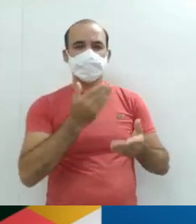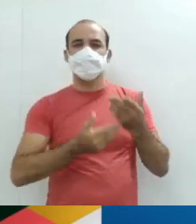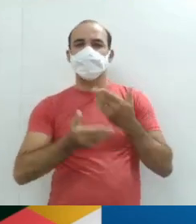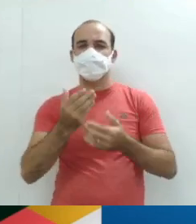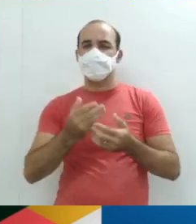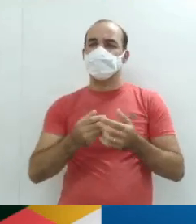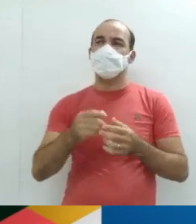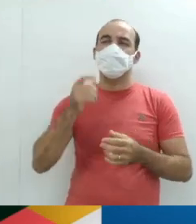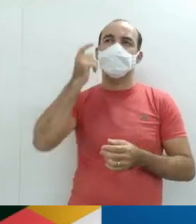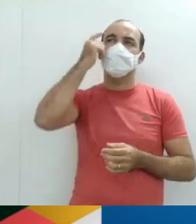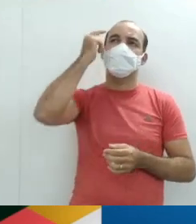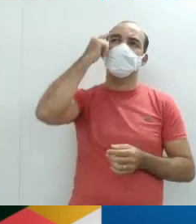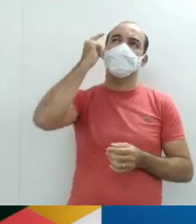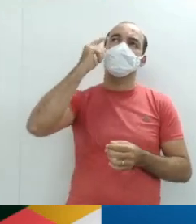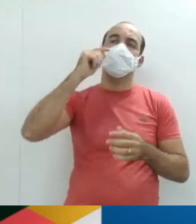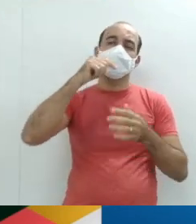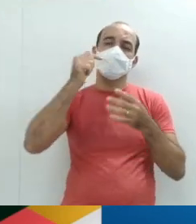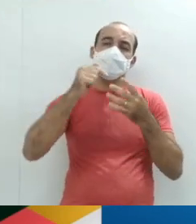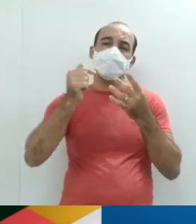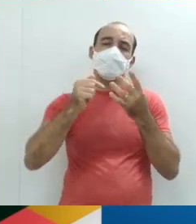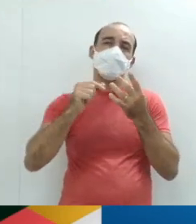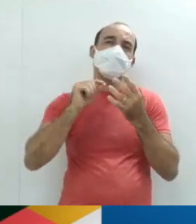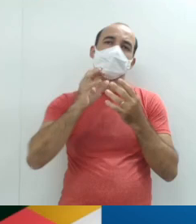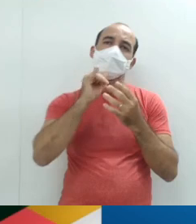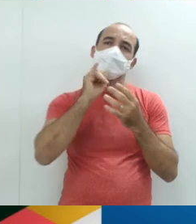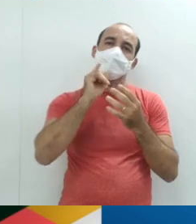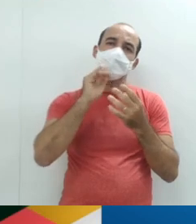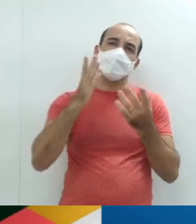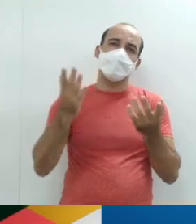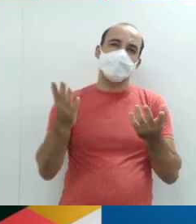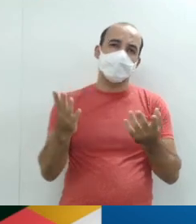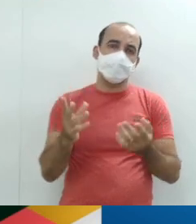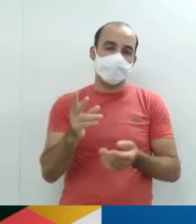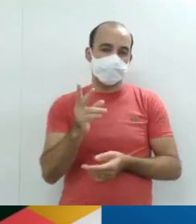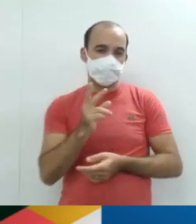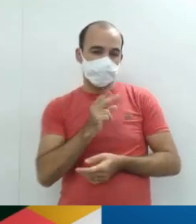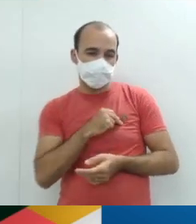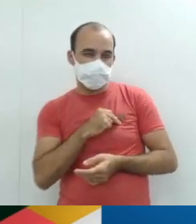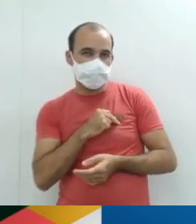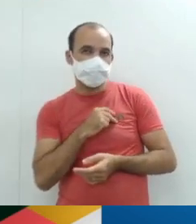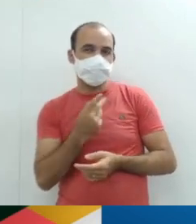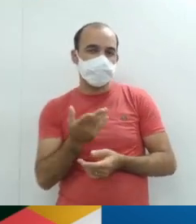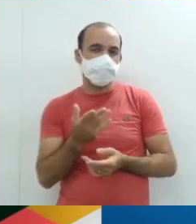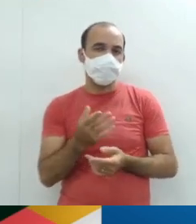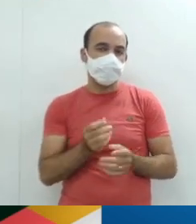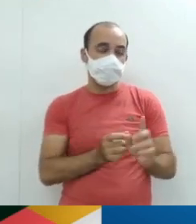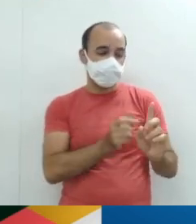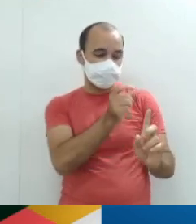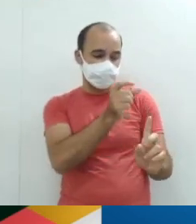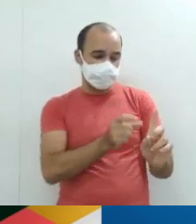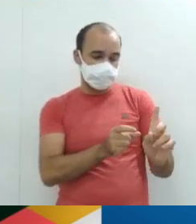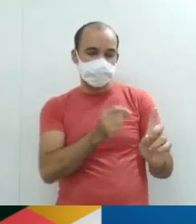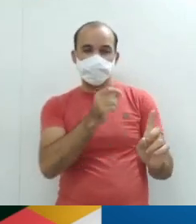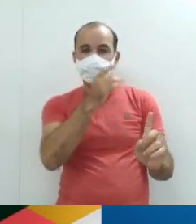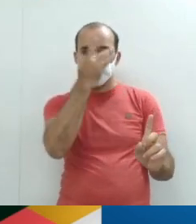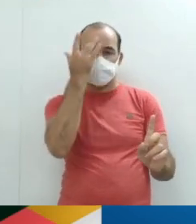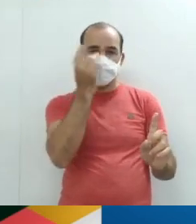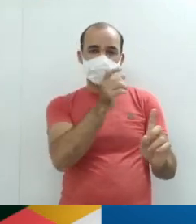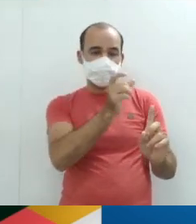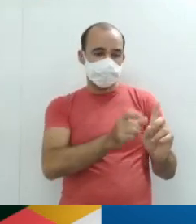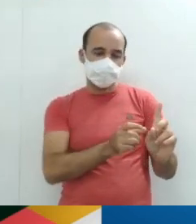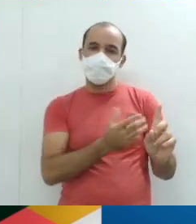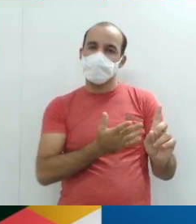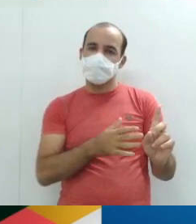nossa mente, né? Você pode parar e olhar para mim e dizer assim: uau, professor, quando se fala de indivíduo, você fala praticamente de